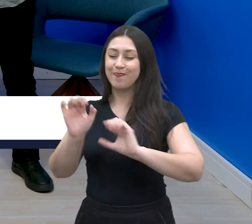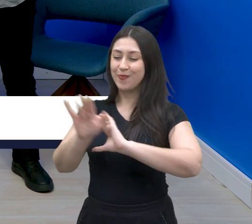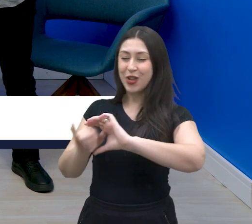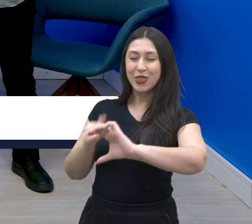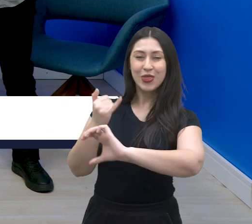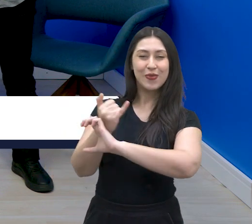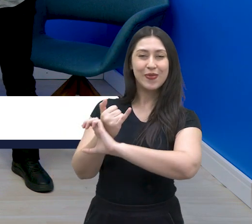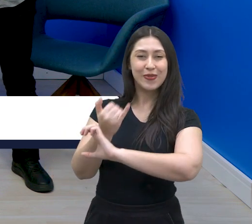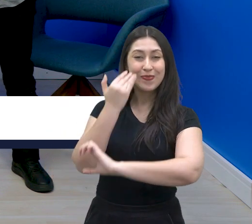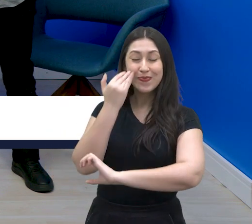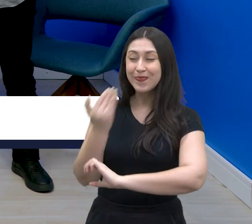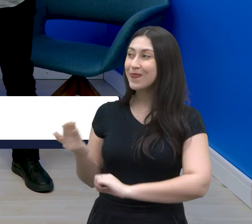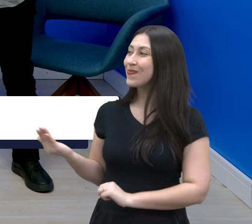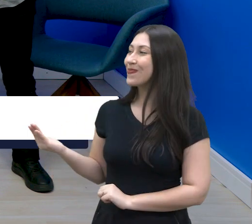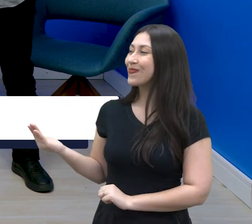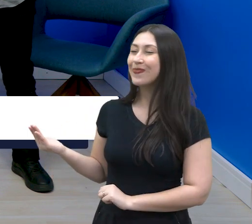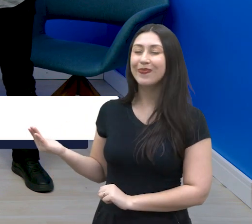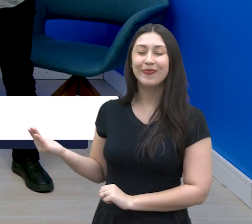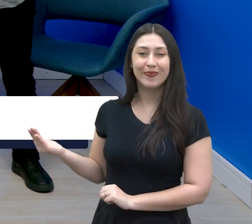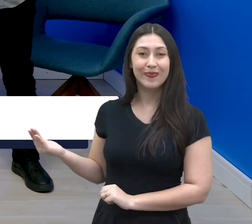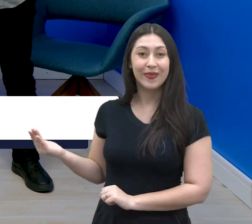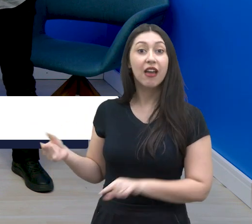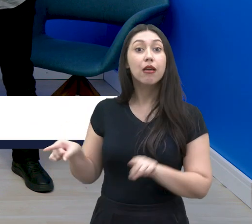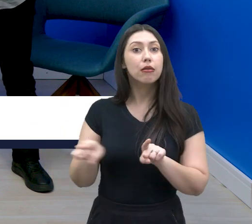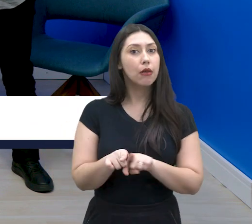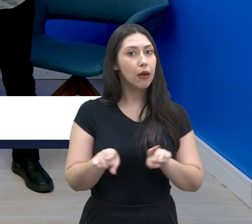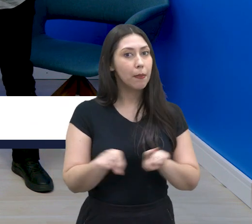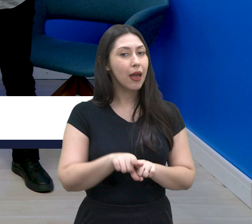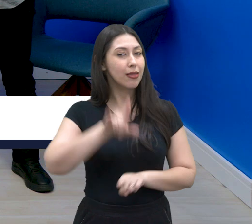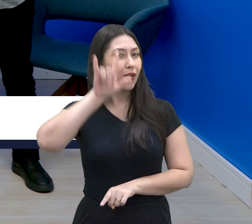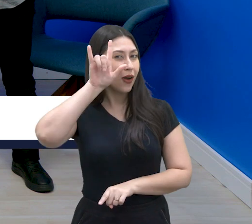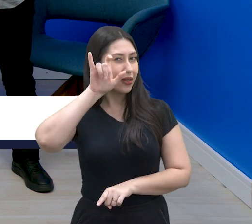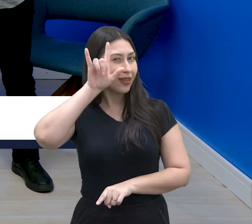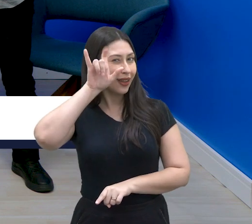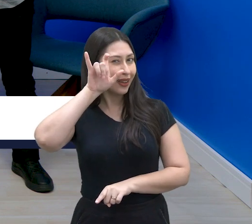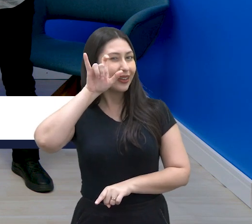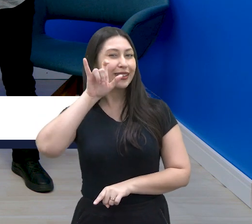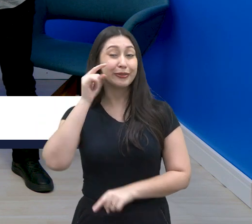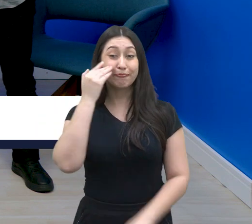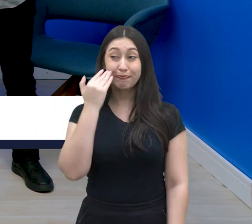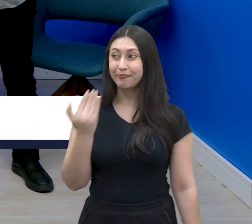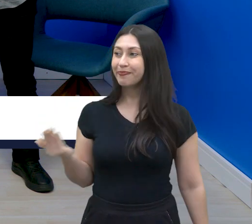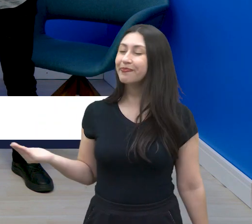YouTube, youtube.com/TV Câmara SJC. Também no Instagram, procura lá